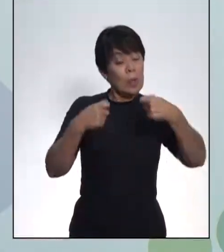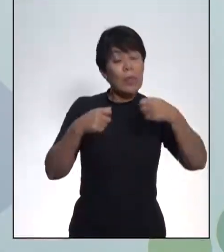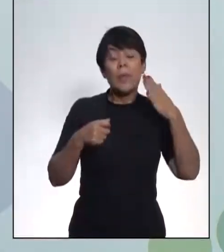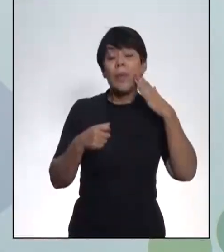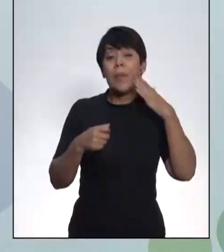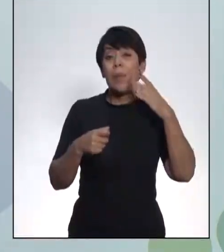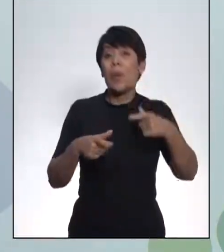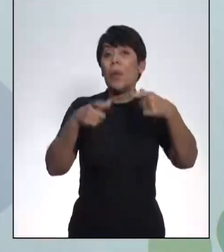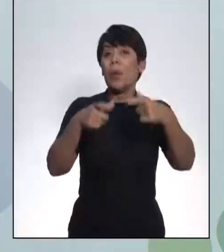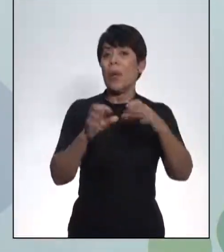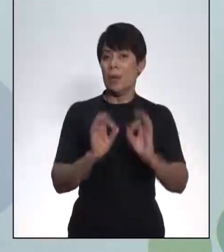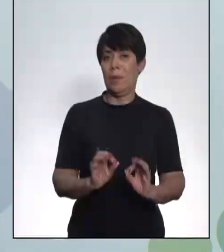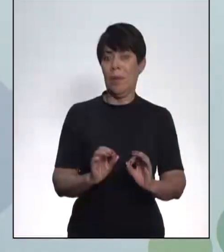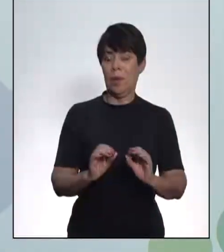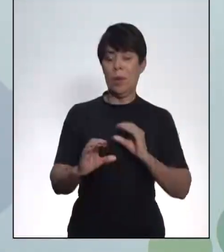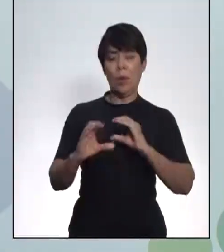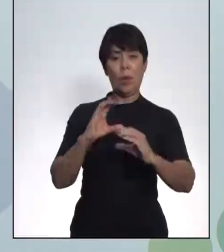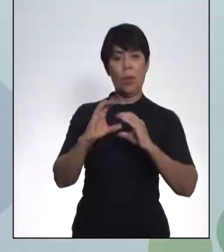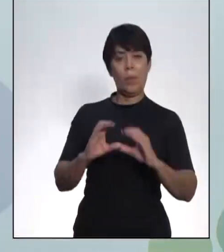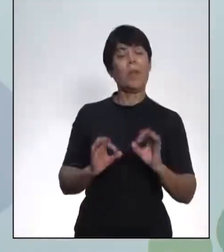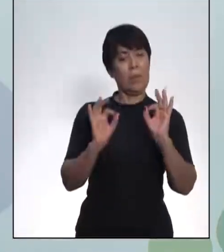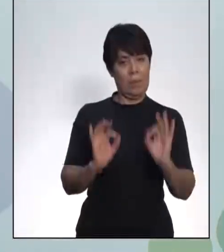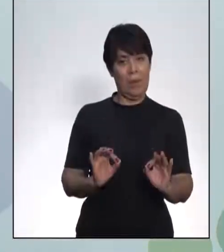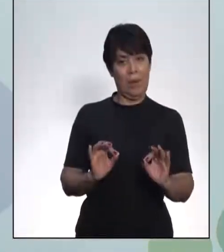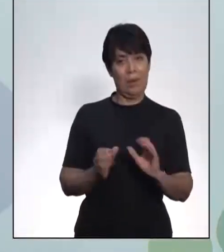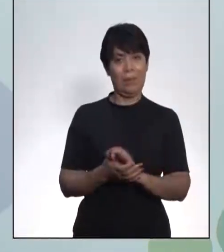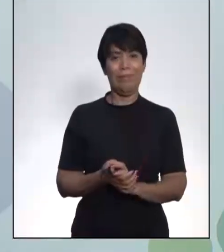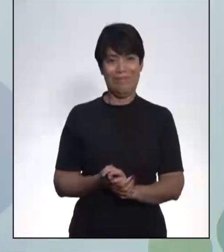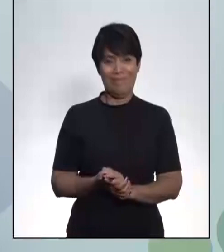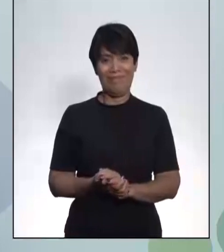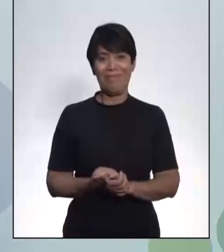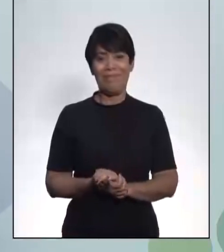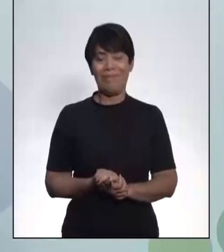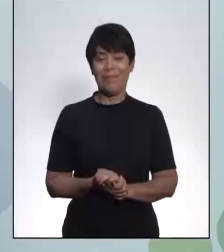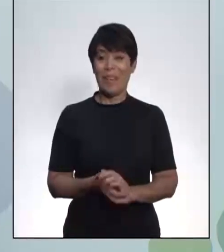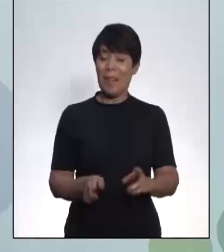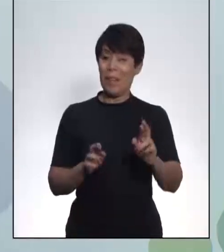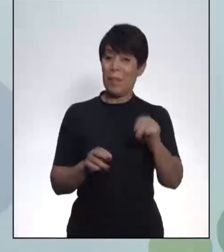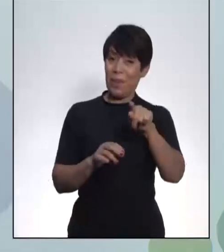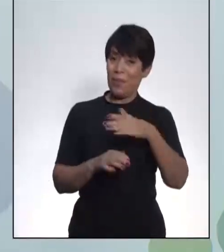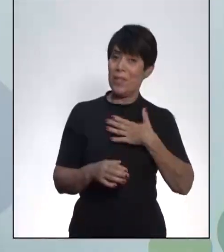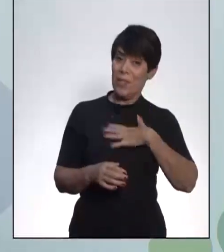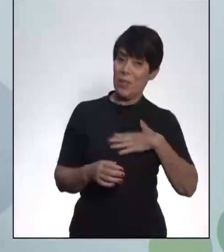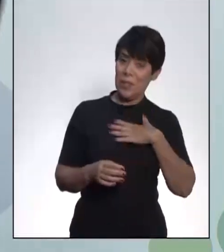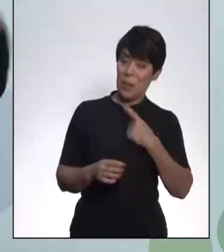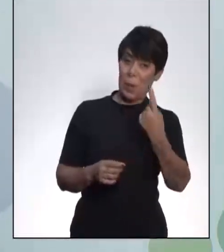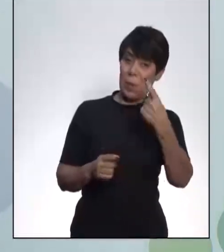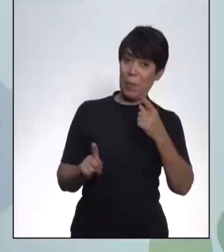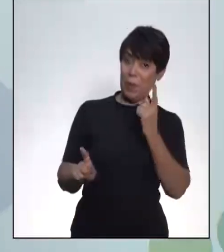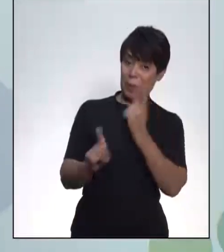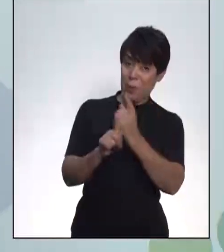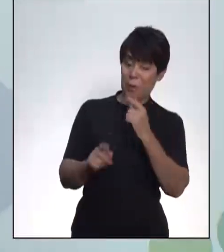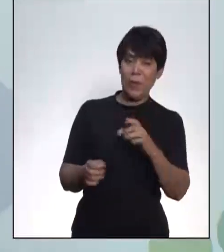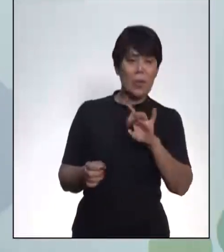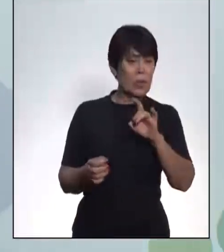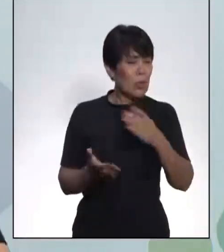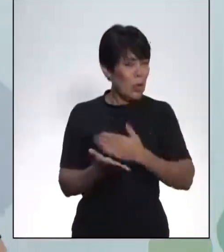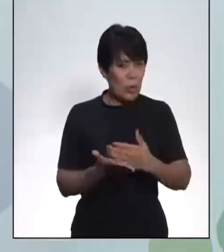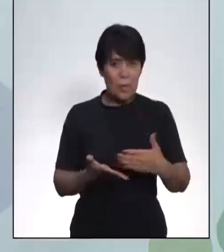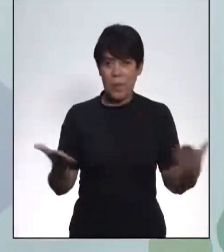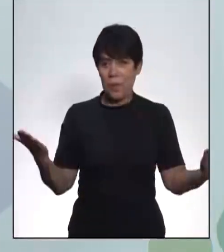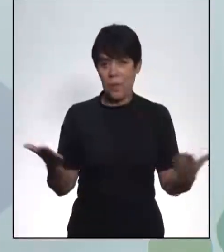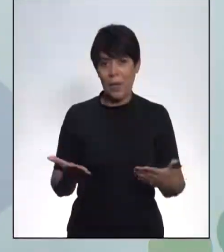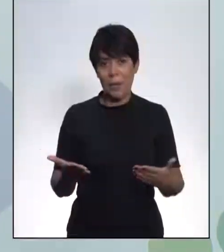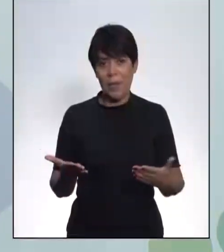Para cada situação de comunicação, usar uma linguagem diferente. Tudo bem? Eu espero que você tenha gostado desse primeiro encontro. Hoje foi só uma introdução, tudo bem? Você